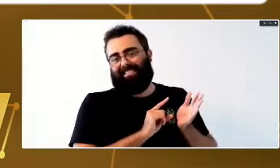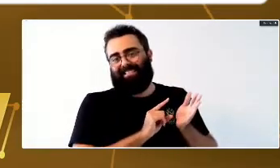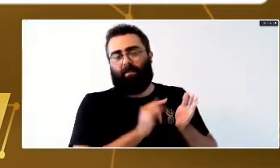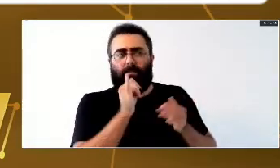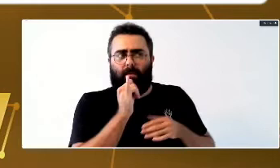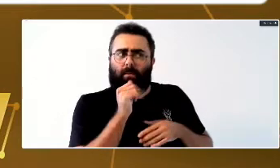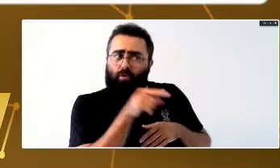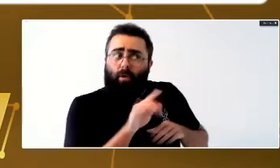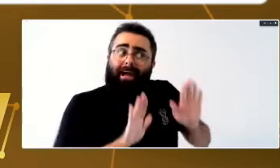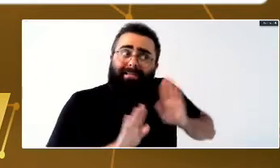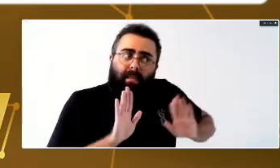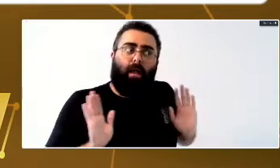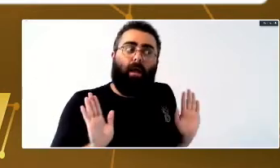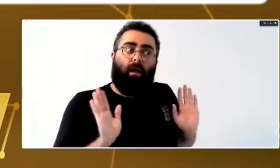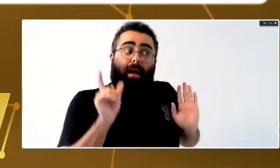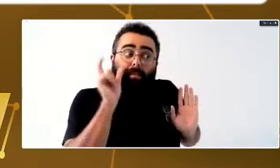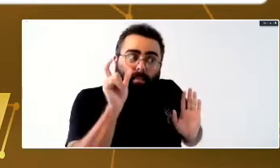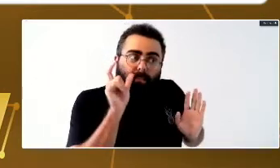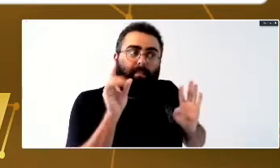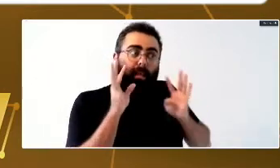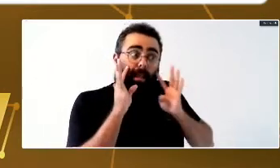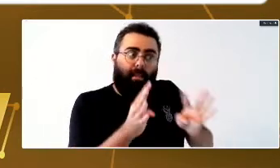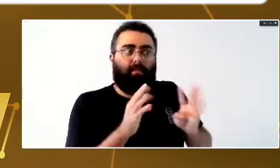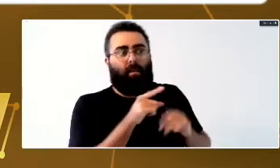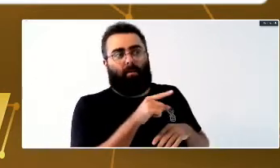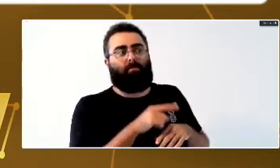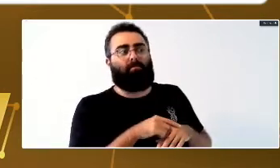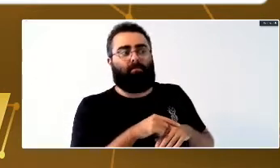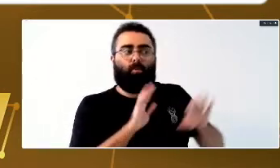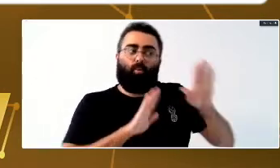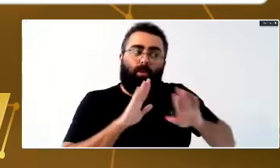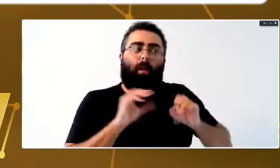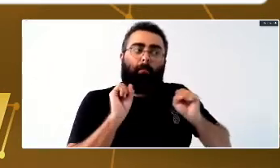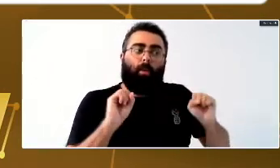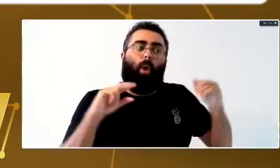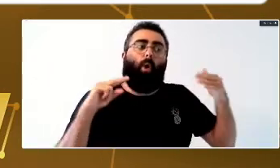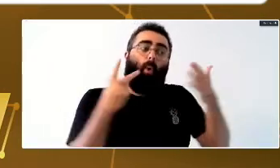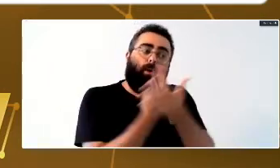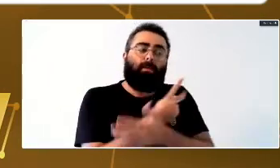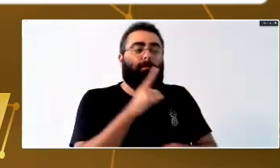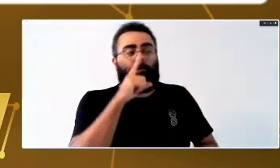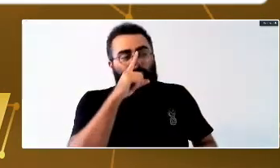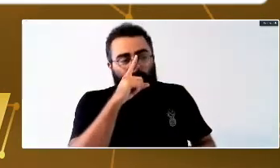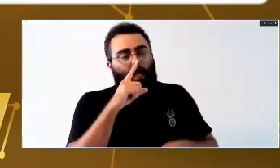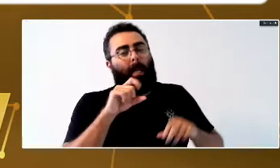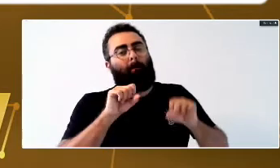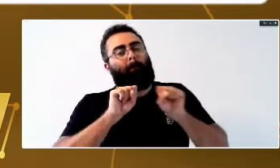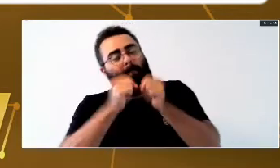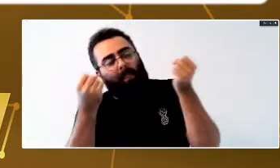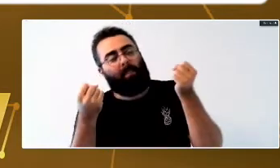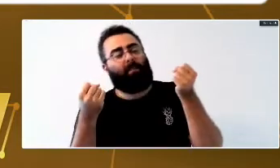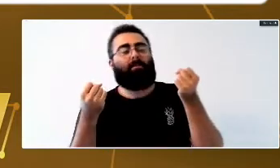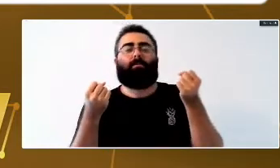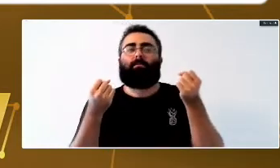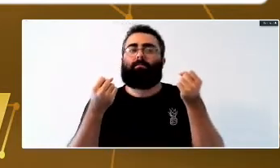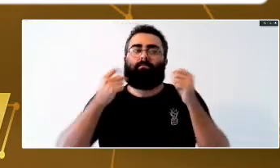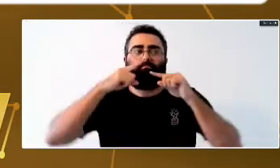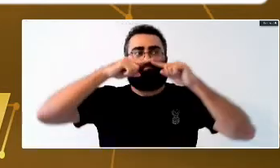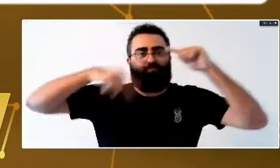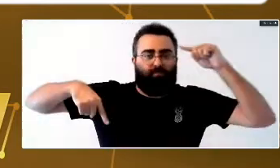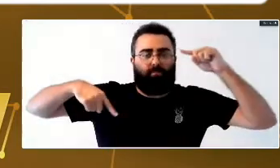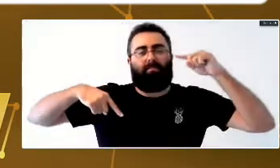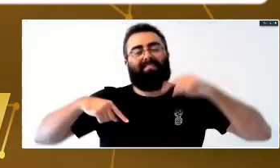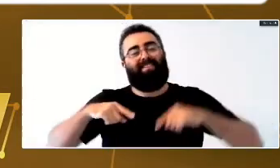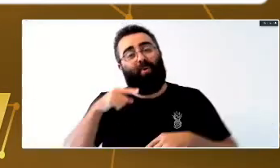ou atenção ou aquelas que não vão sofrer qualquer risco caso haja um acidente. Isso foi uma aplicação que